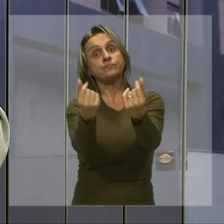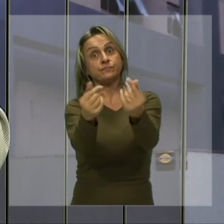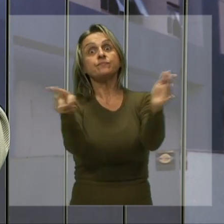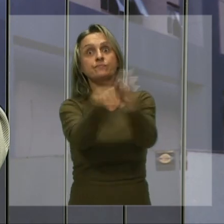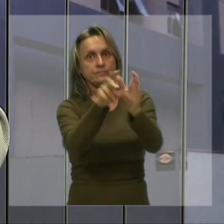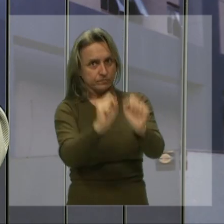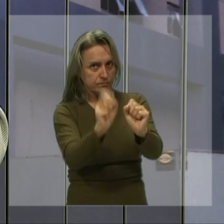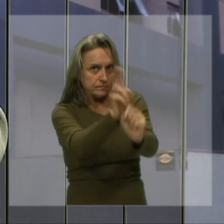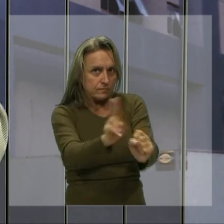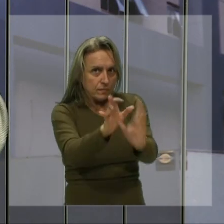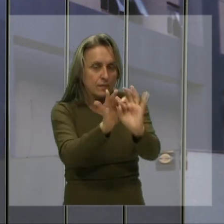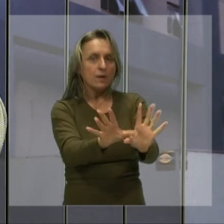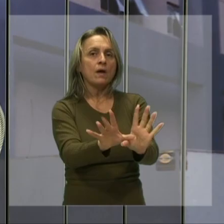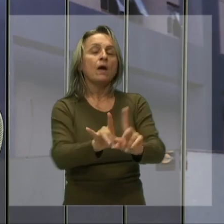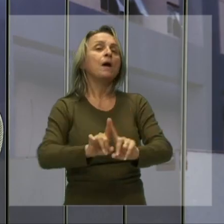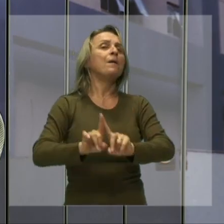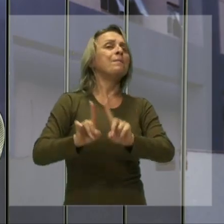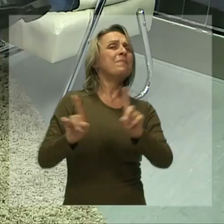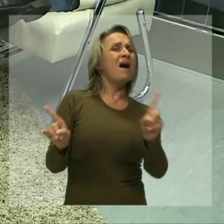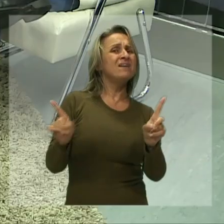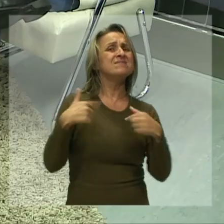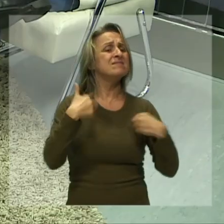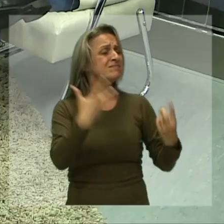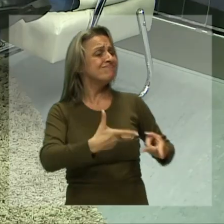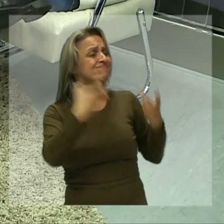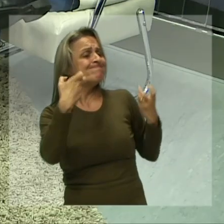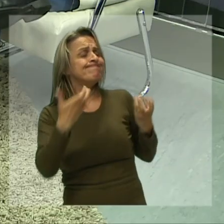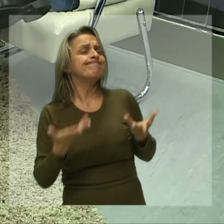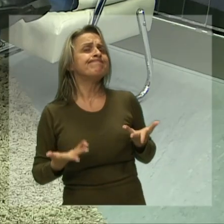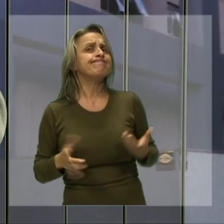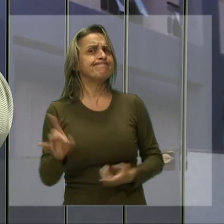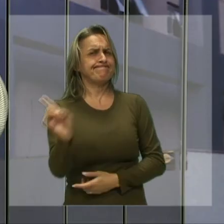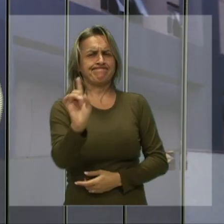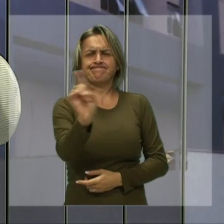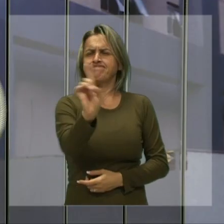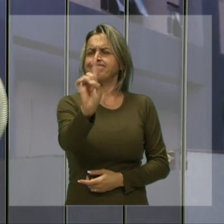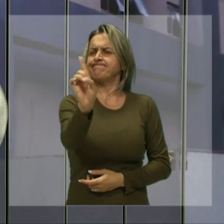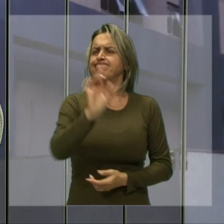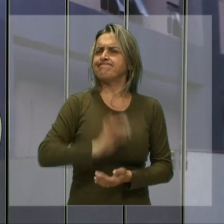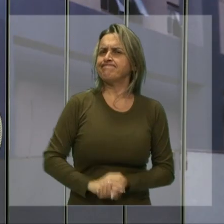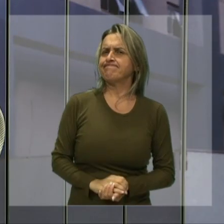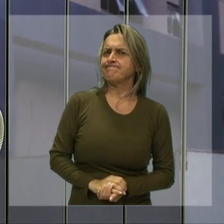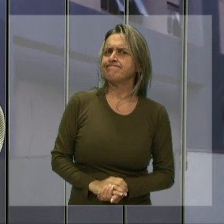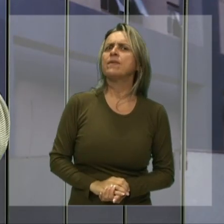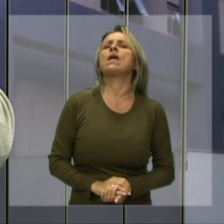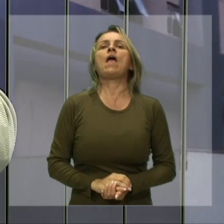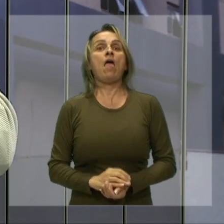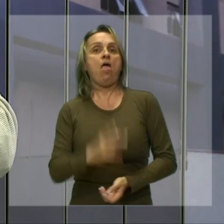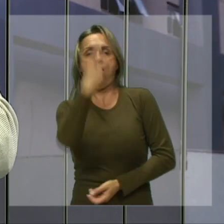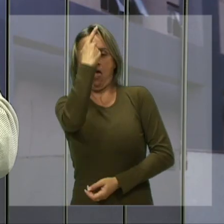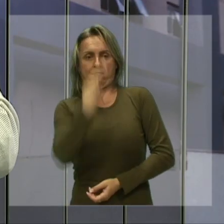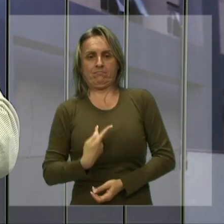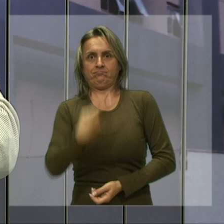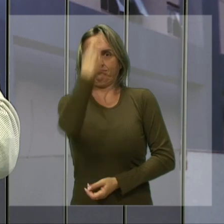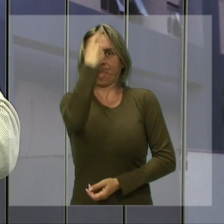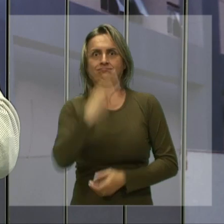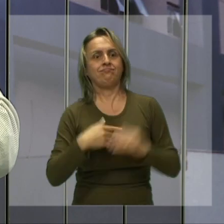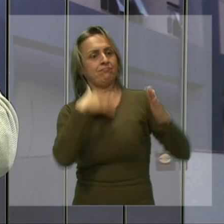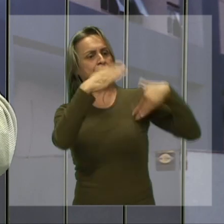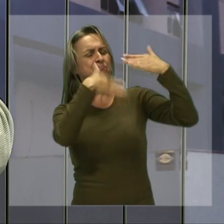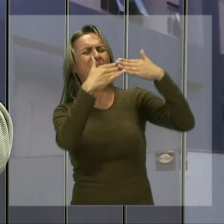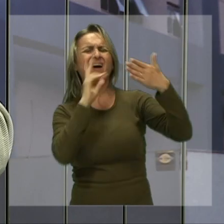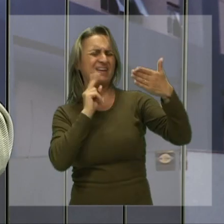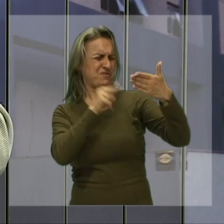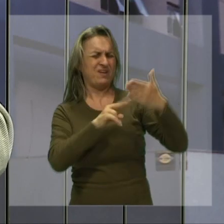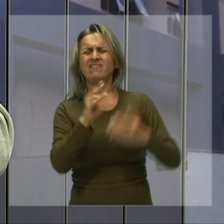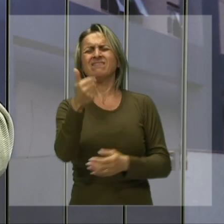para isso. Só que o que a gente tem visto não é isso. O que a gente tem visto é muita promoção pessoal. Eu disse, não, então 10 milhões é muito. Tirei